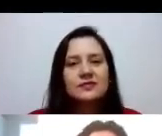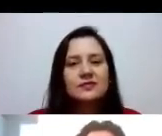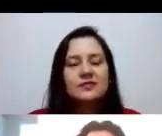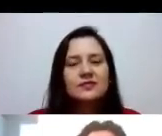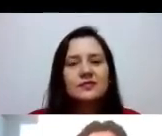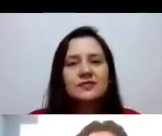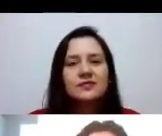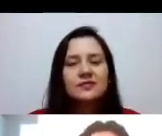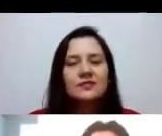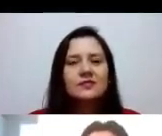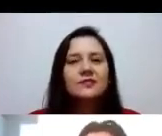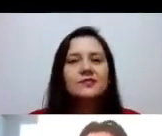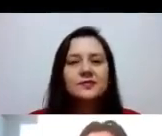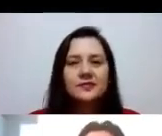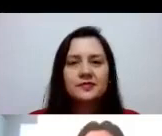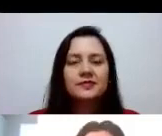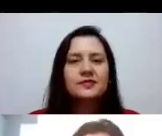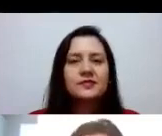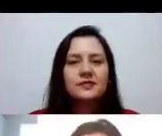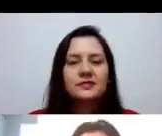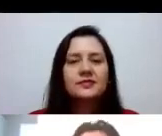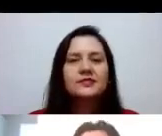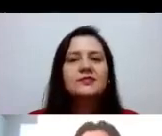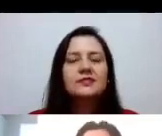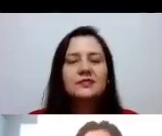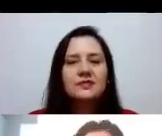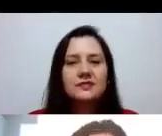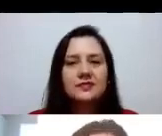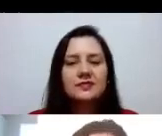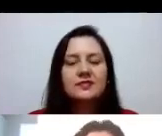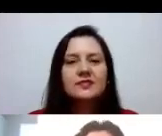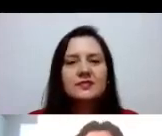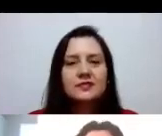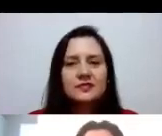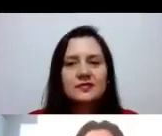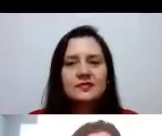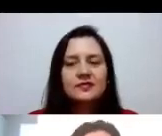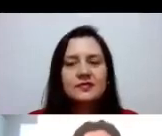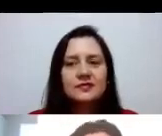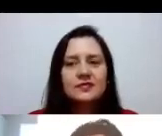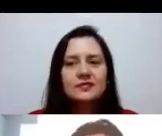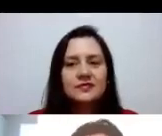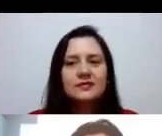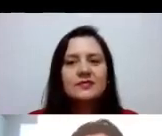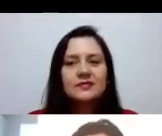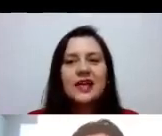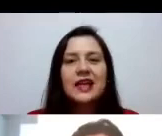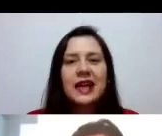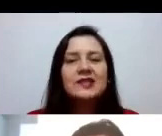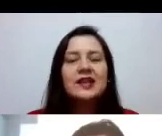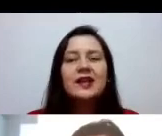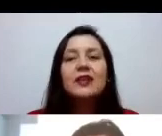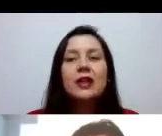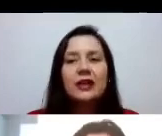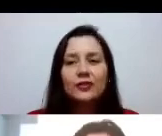curso especial para vocês lá pela EGP, eu gostaria que todos fizessem, eu quero a presença de vocês. Isso também motiva.